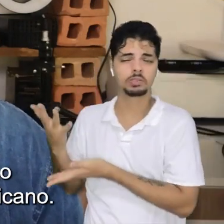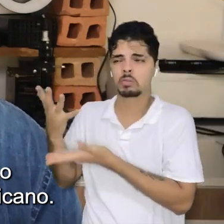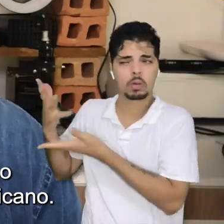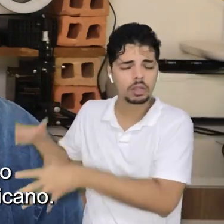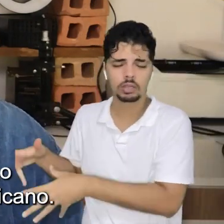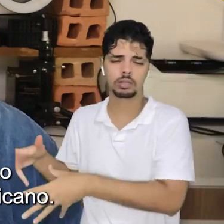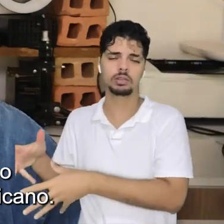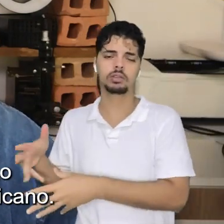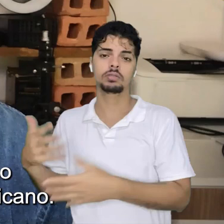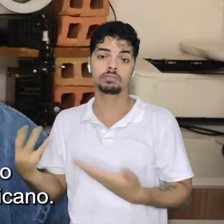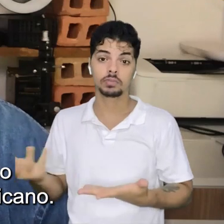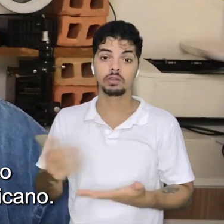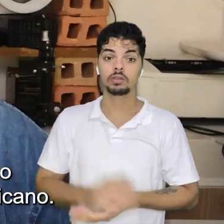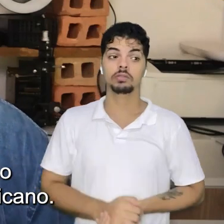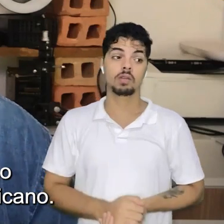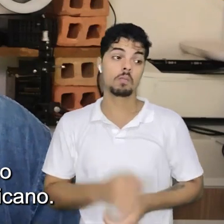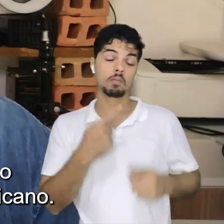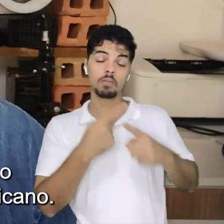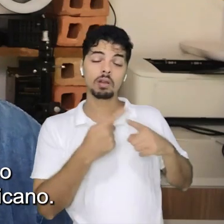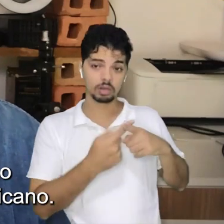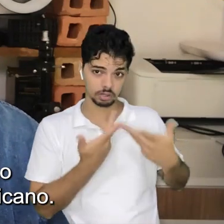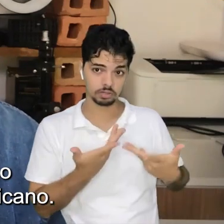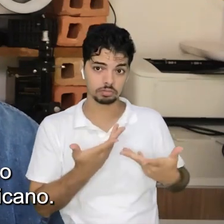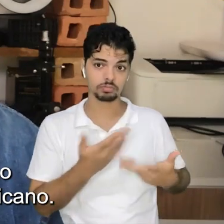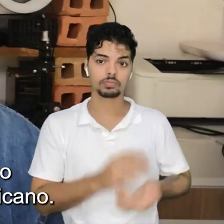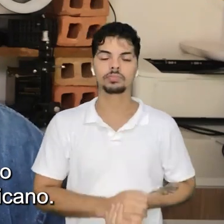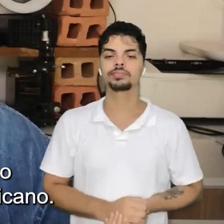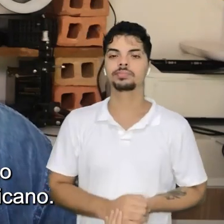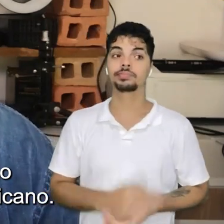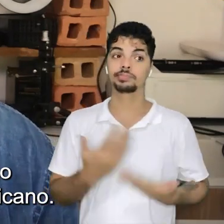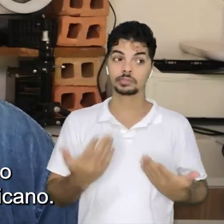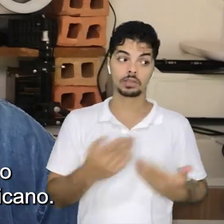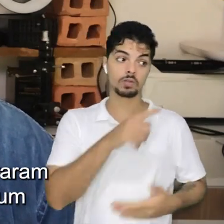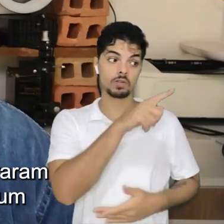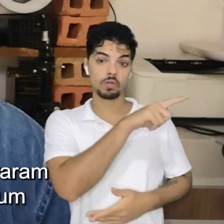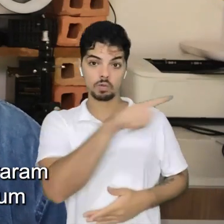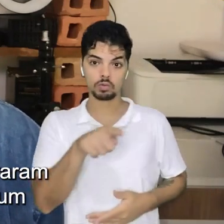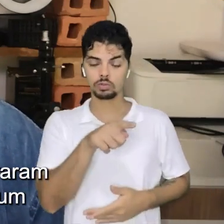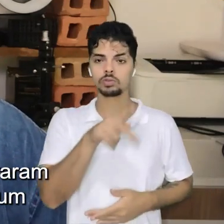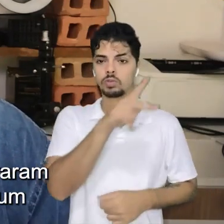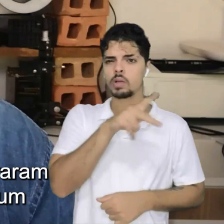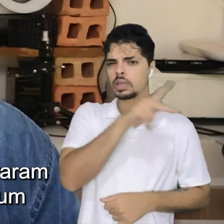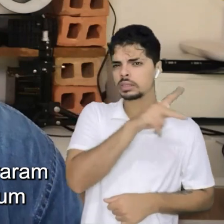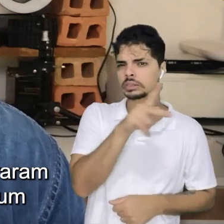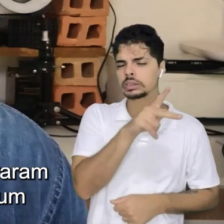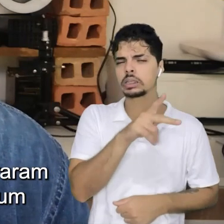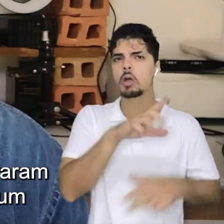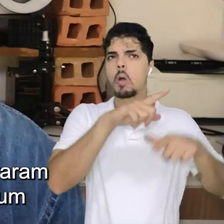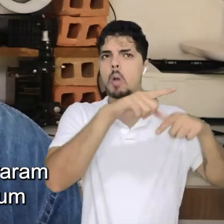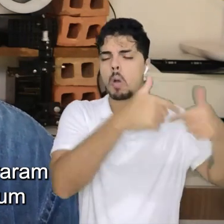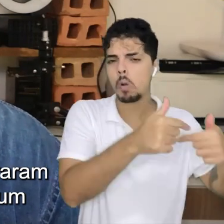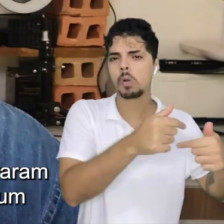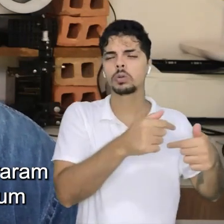recém independentes Nações latino-americanas adotaram o modelo Republicano isso teria sido um dos motivos que